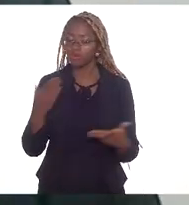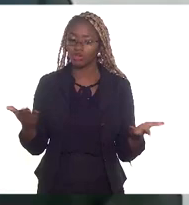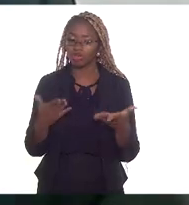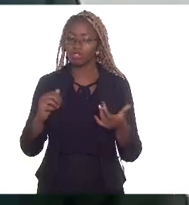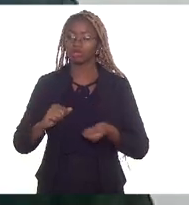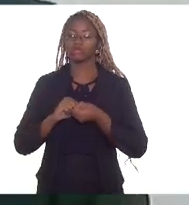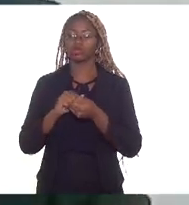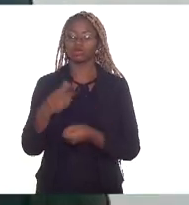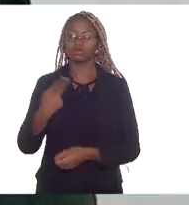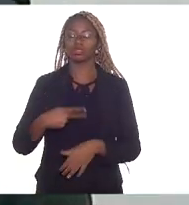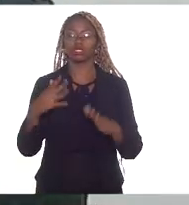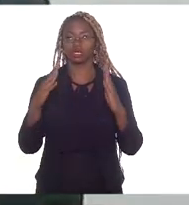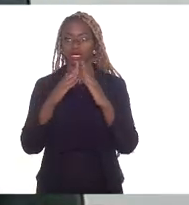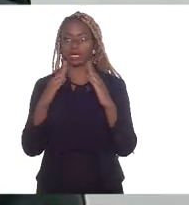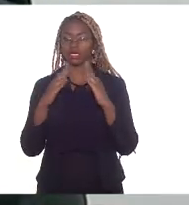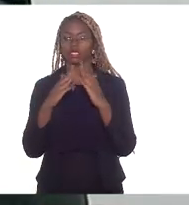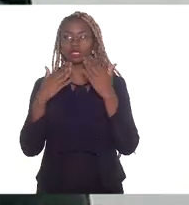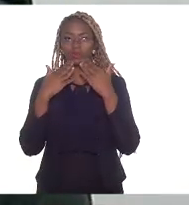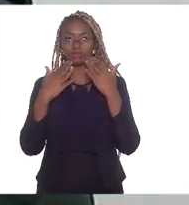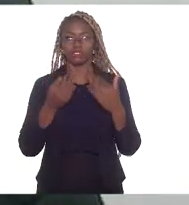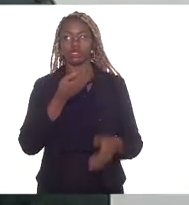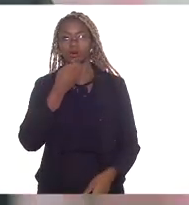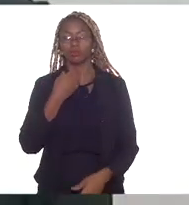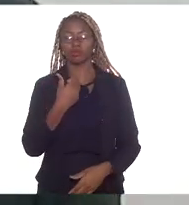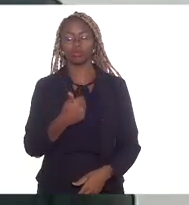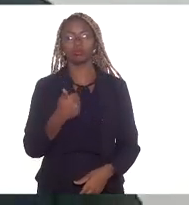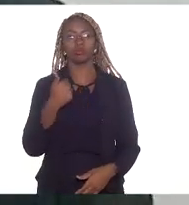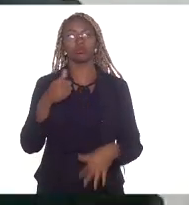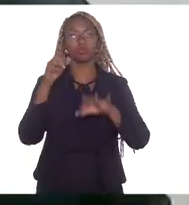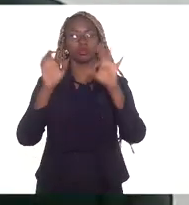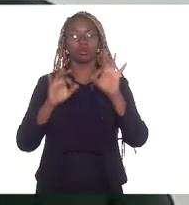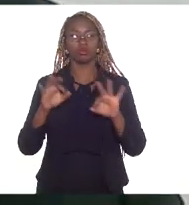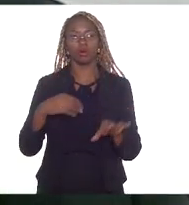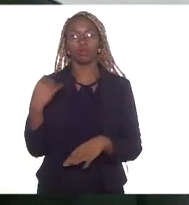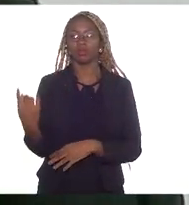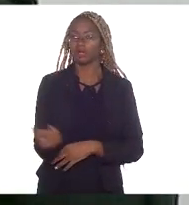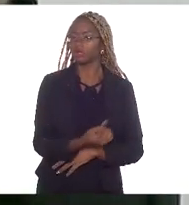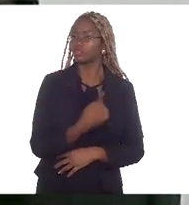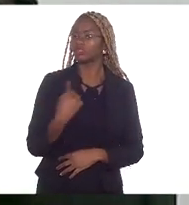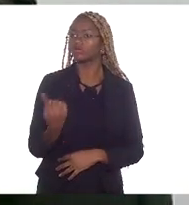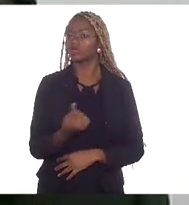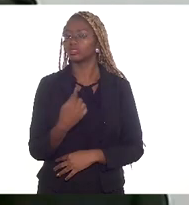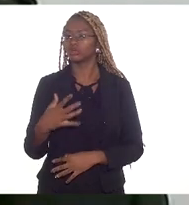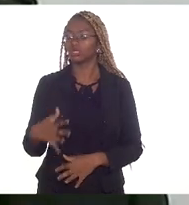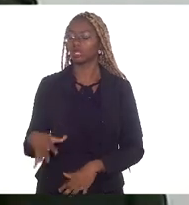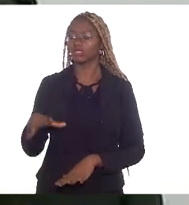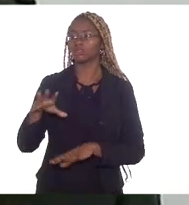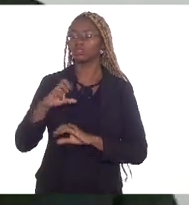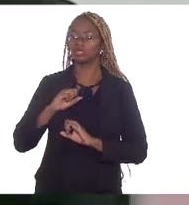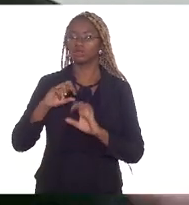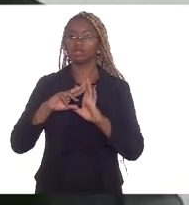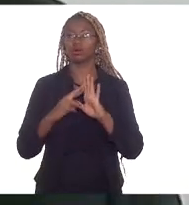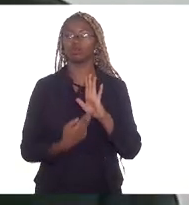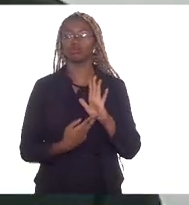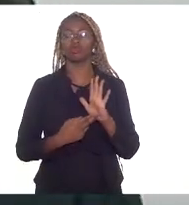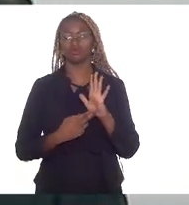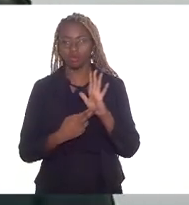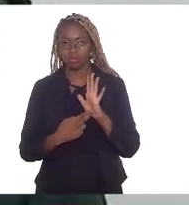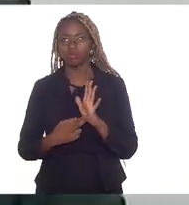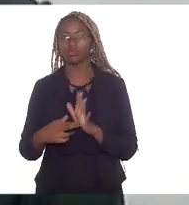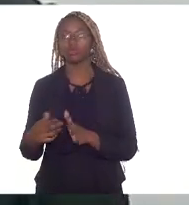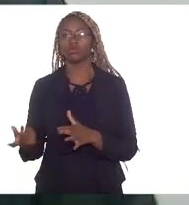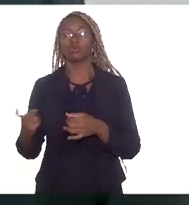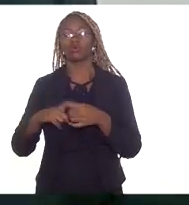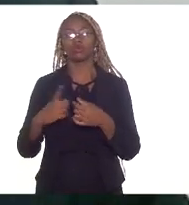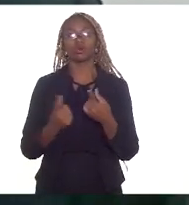essa casa, apresentarmos um bom plano para que a gente possa, uma vez aderindo ao regime de recuperação fiscal, só aumentar a